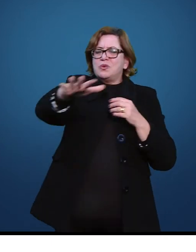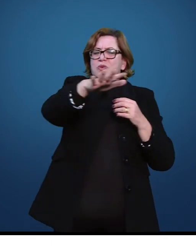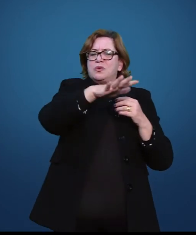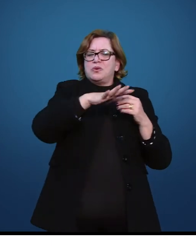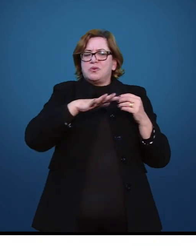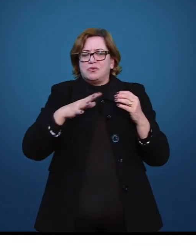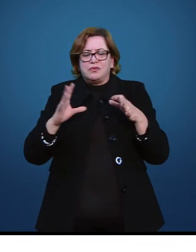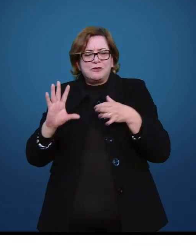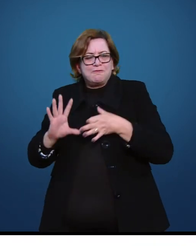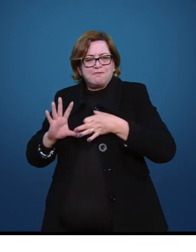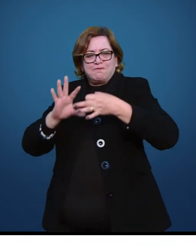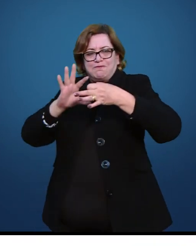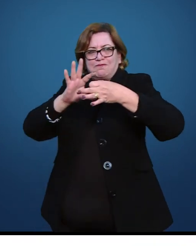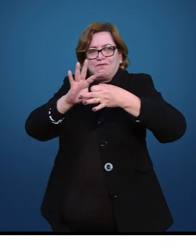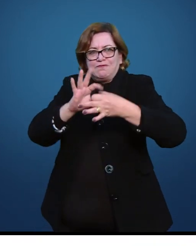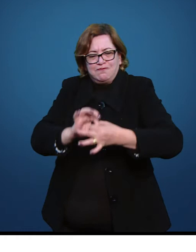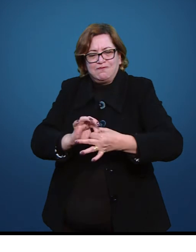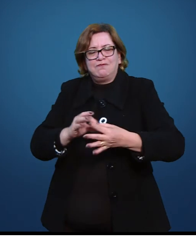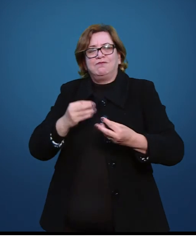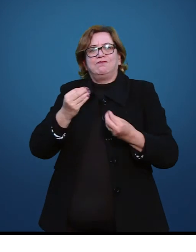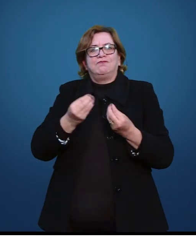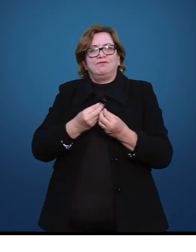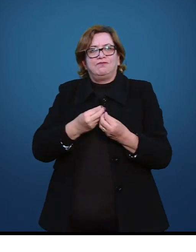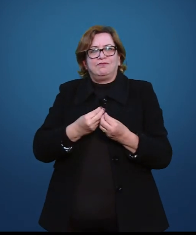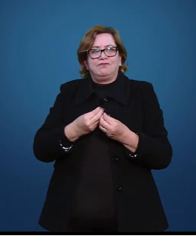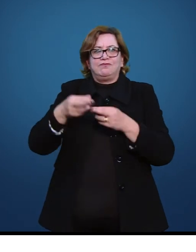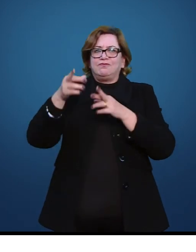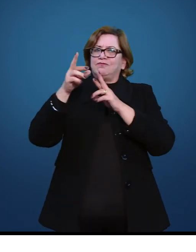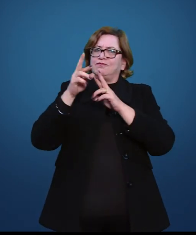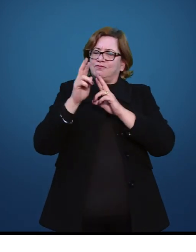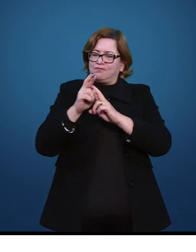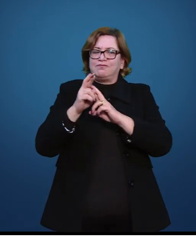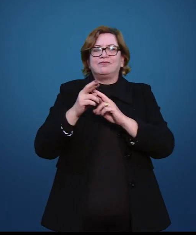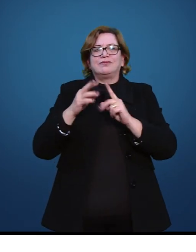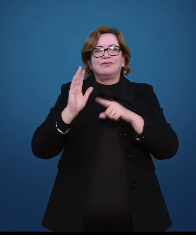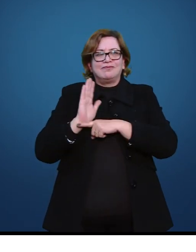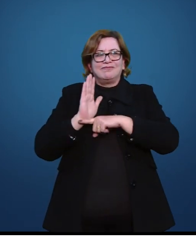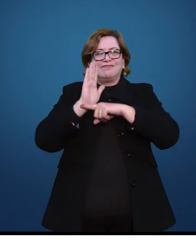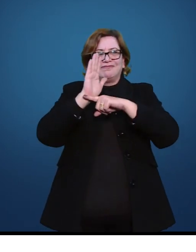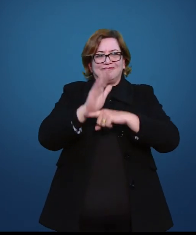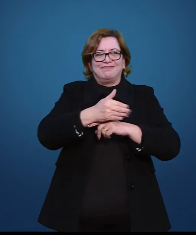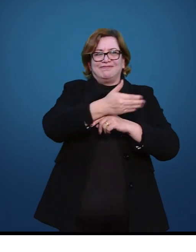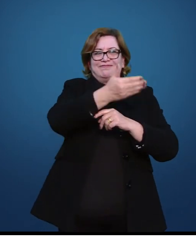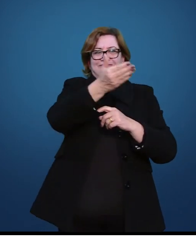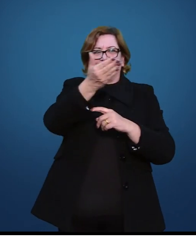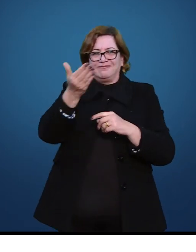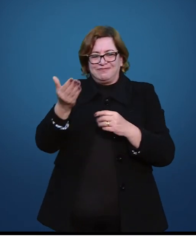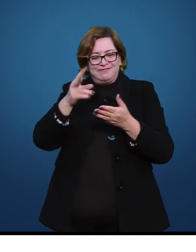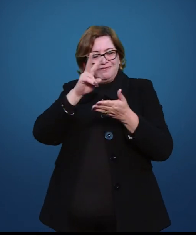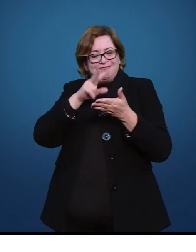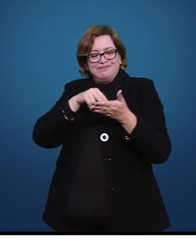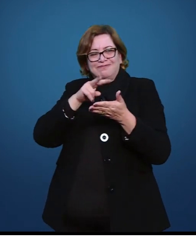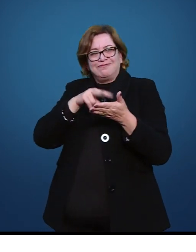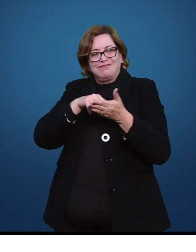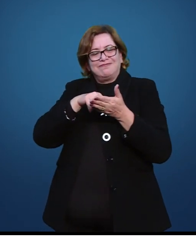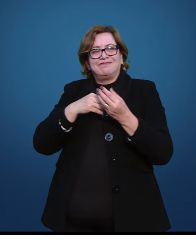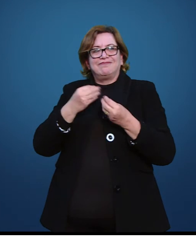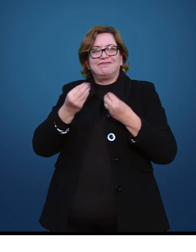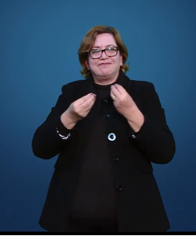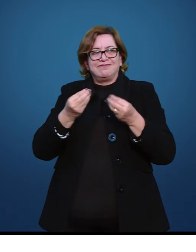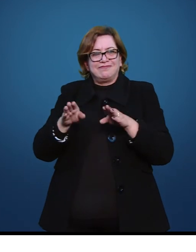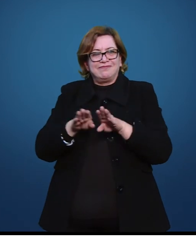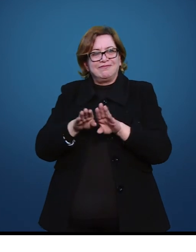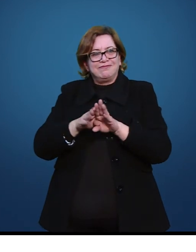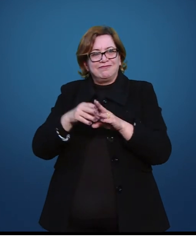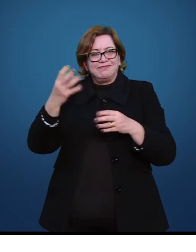uma maneira integrada e articulada. Espero poder contribuir com as leituras de vocês